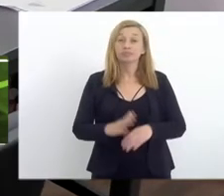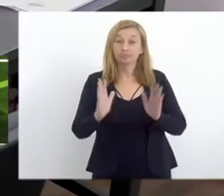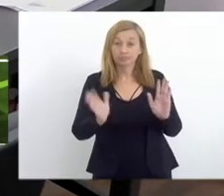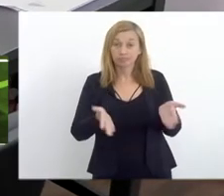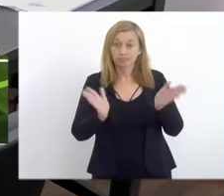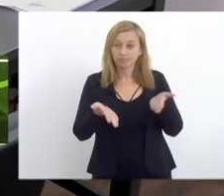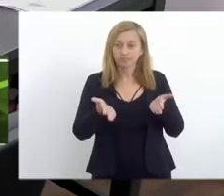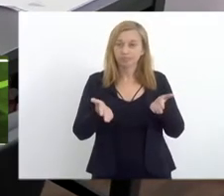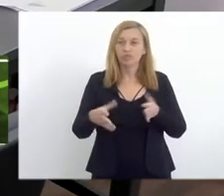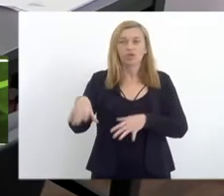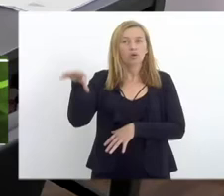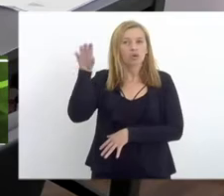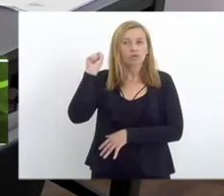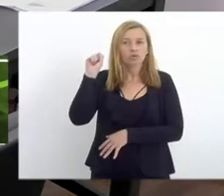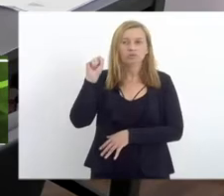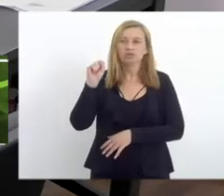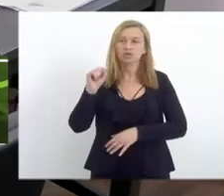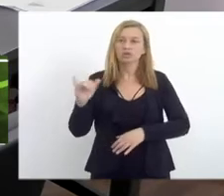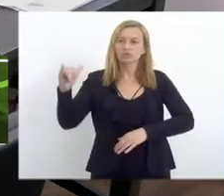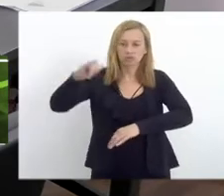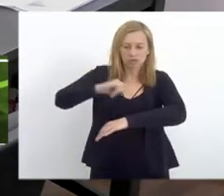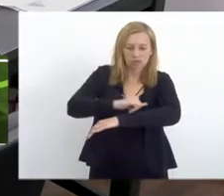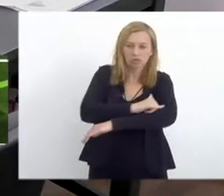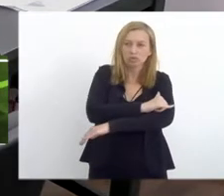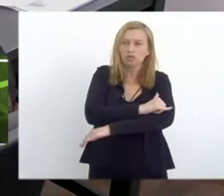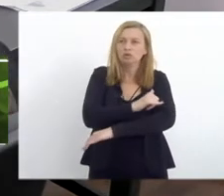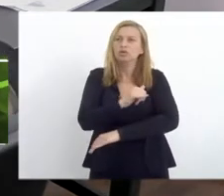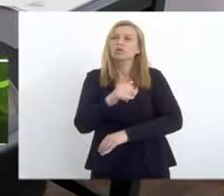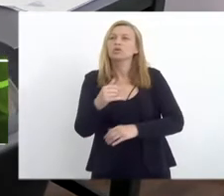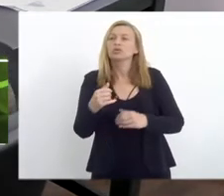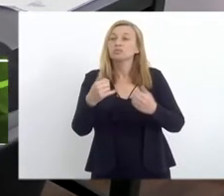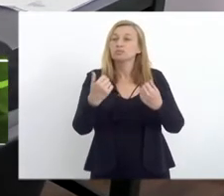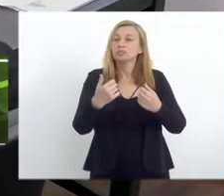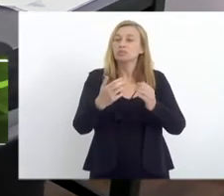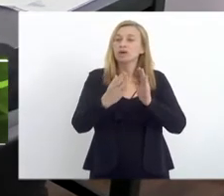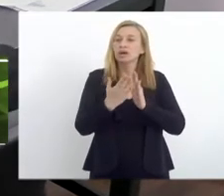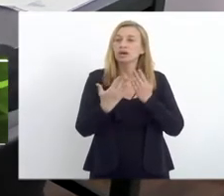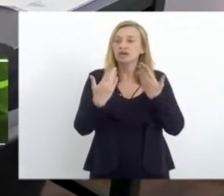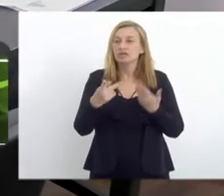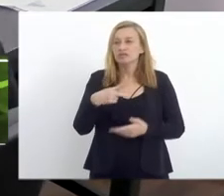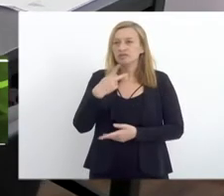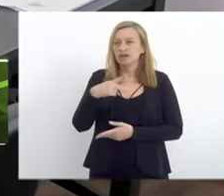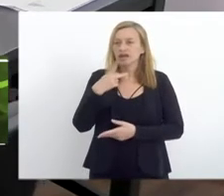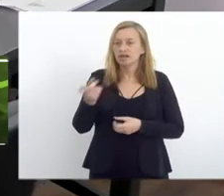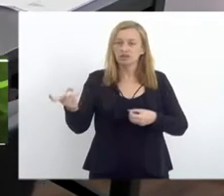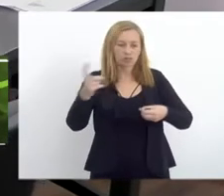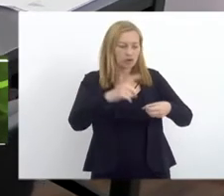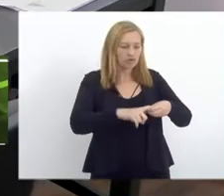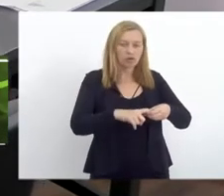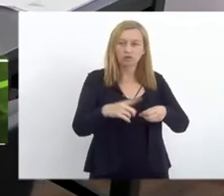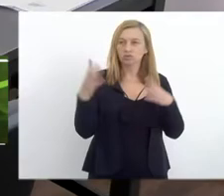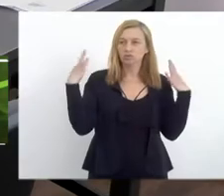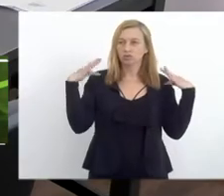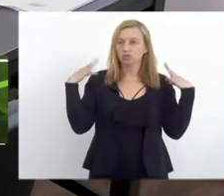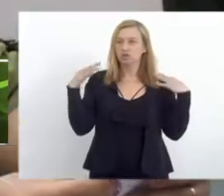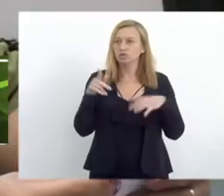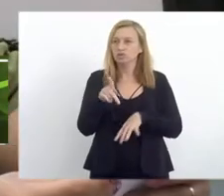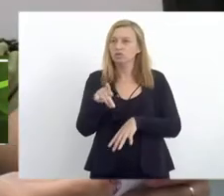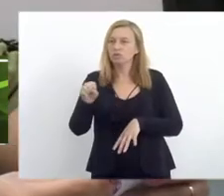Agora, vamos ouvir os aeroportos sobre o que têm a apresentar sobre a retomada do turismo no